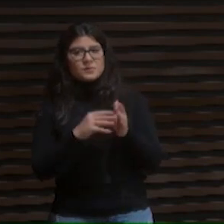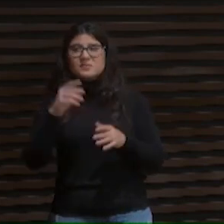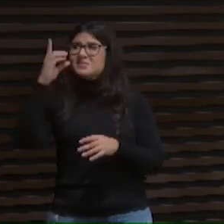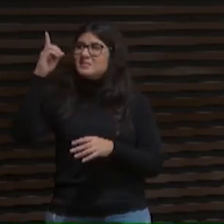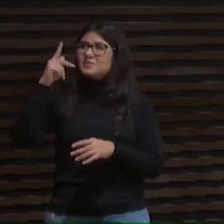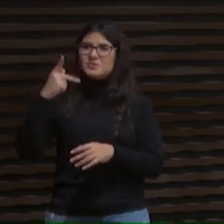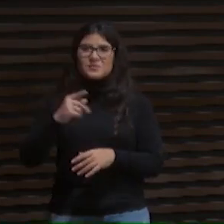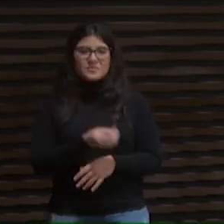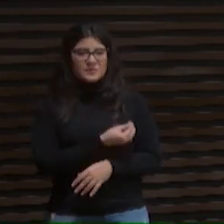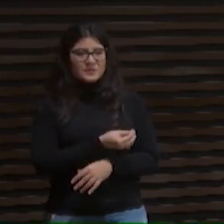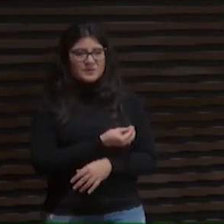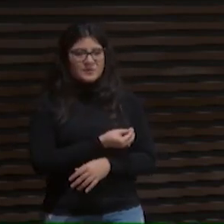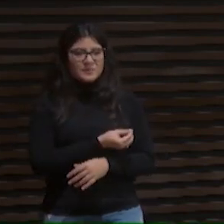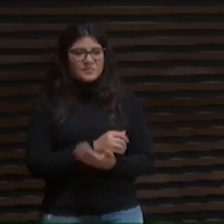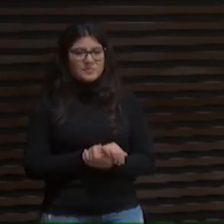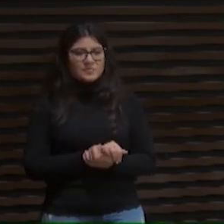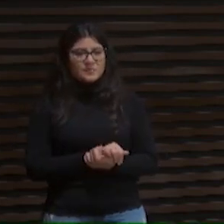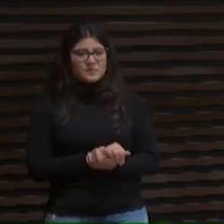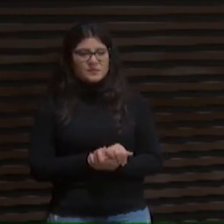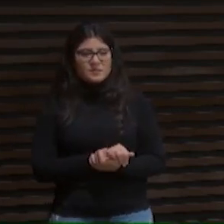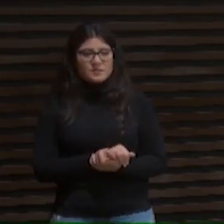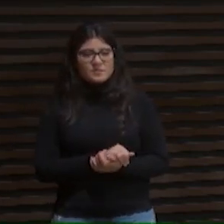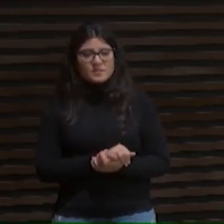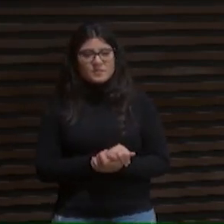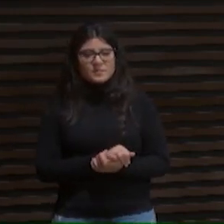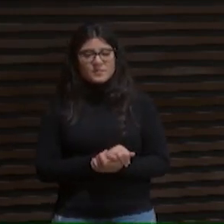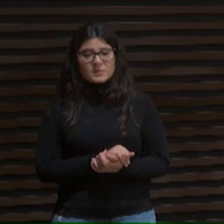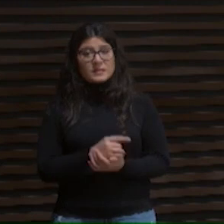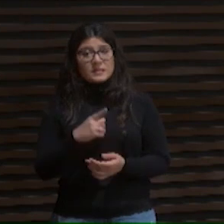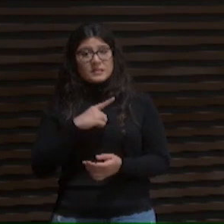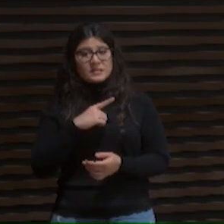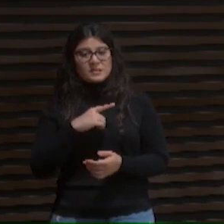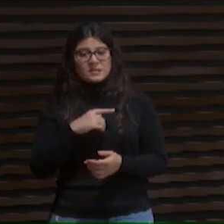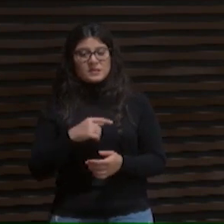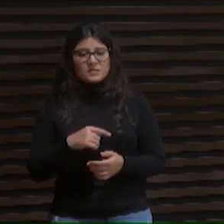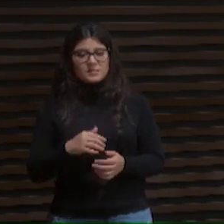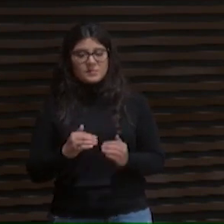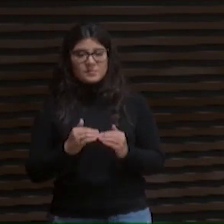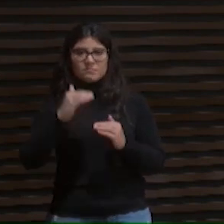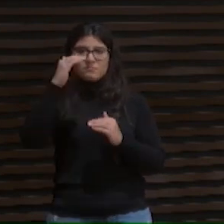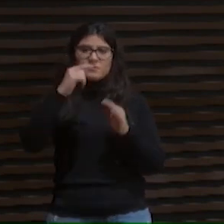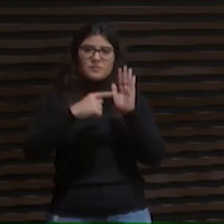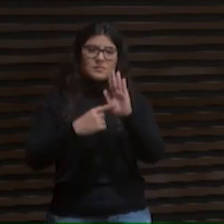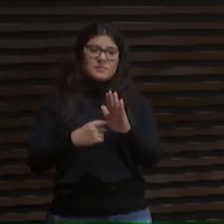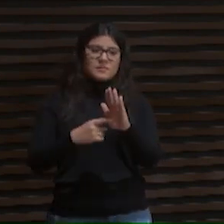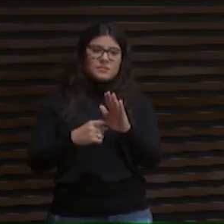meu irmão? Tem prevalecido a vontade dele? Ou pergunta difícil para